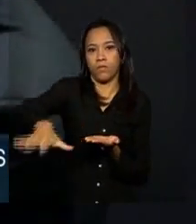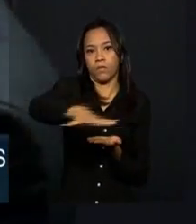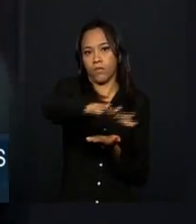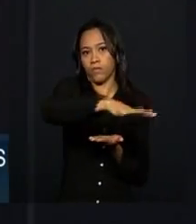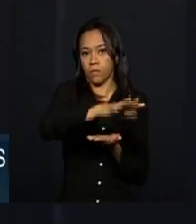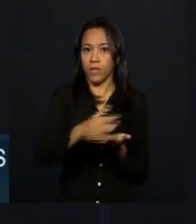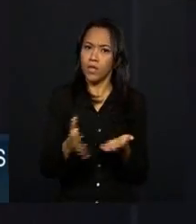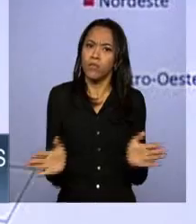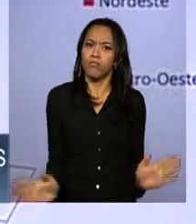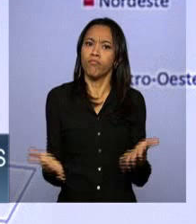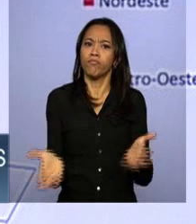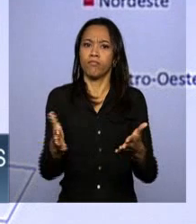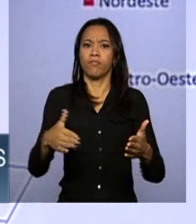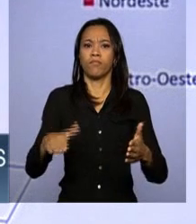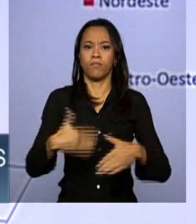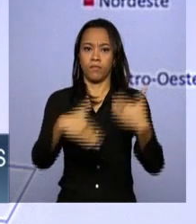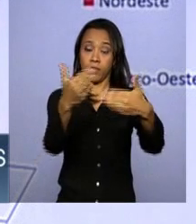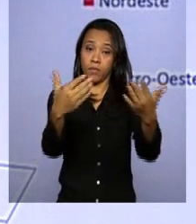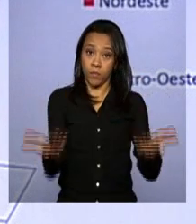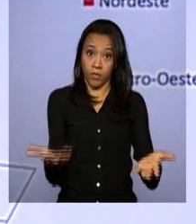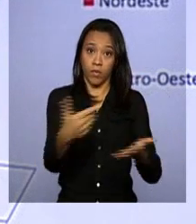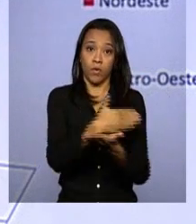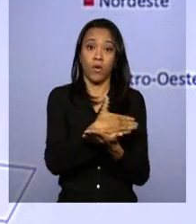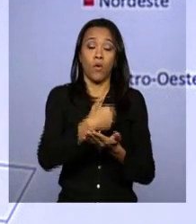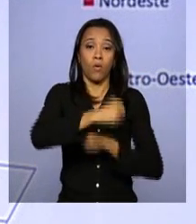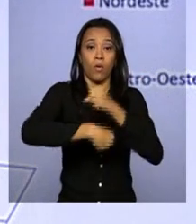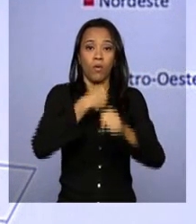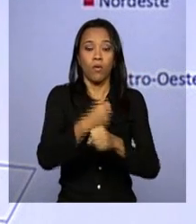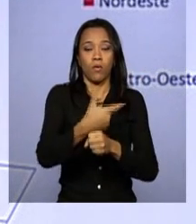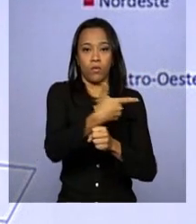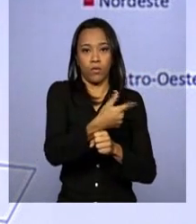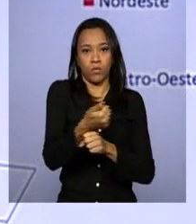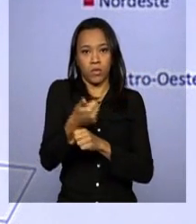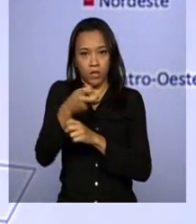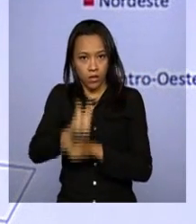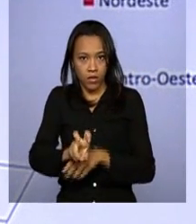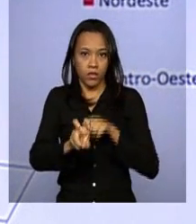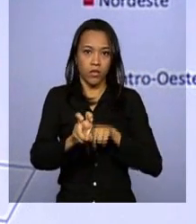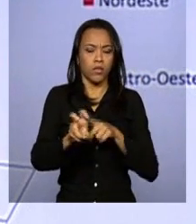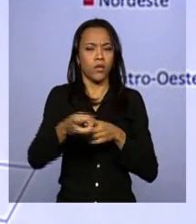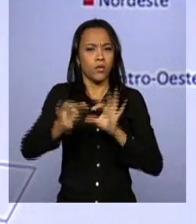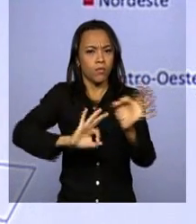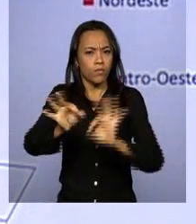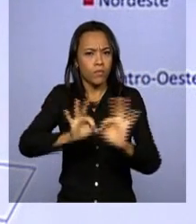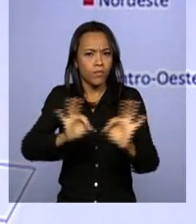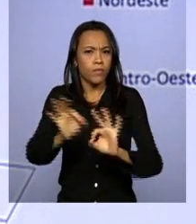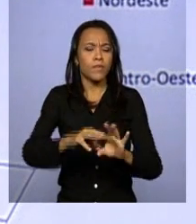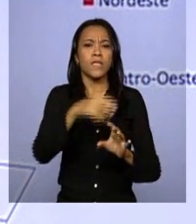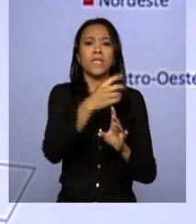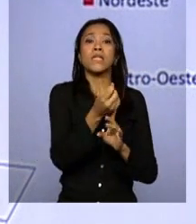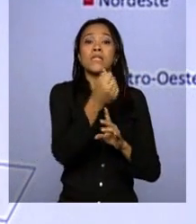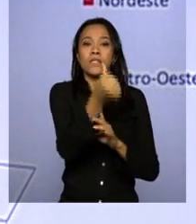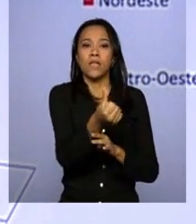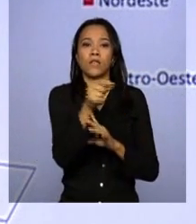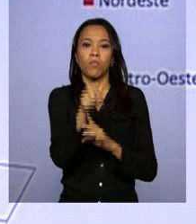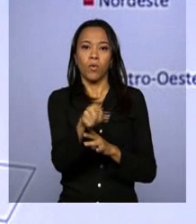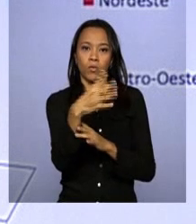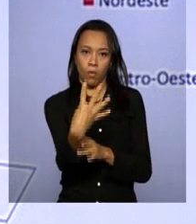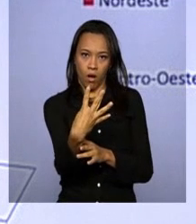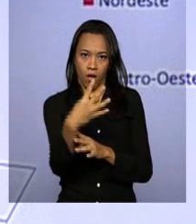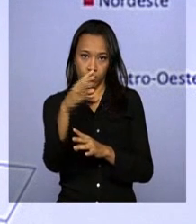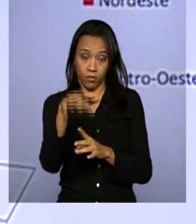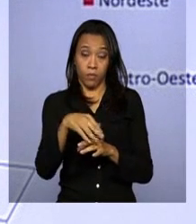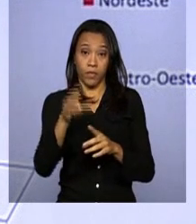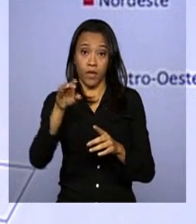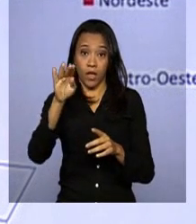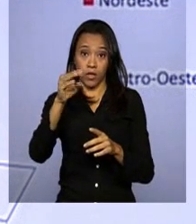desenvolvimento 2015 portanto aquilo que nós estamos trabalhando como previsão é de 6.4 na região centrooeste